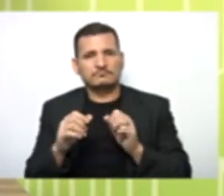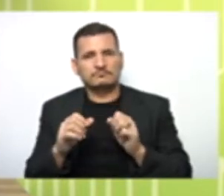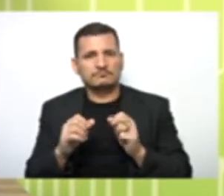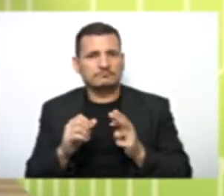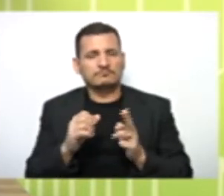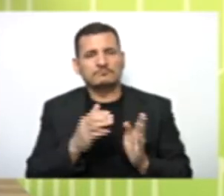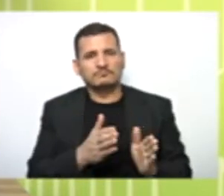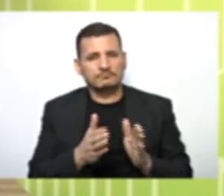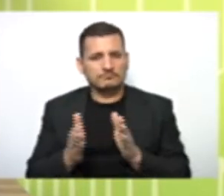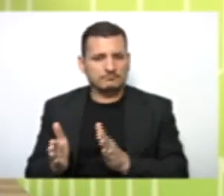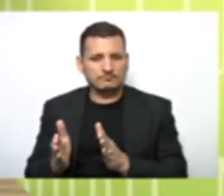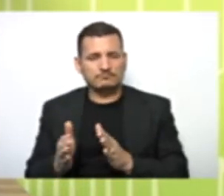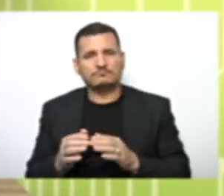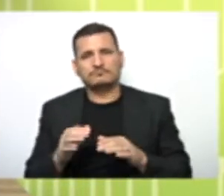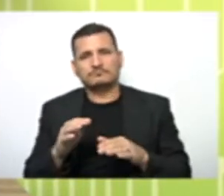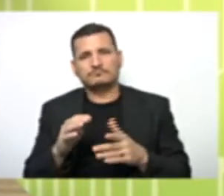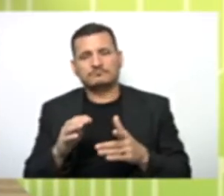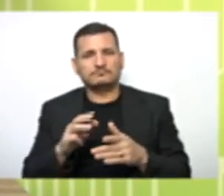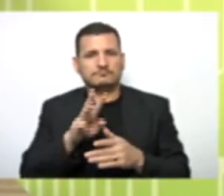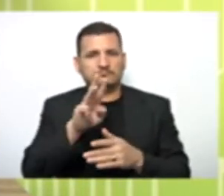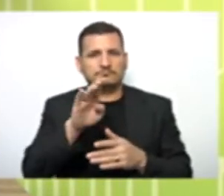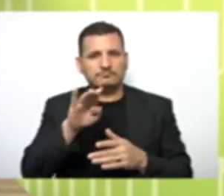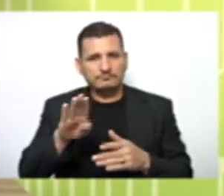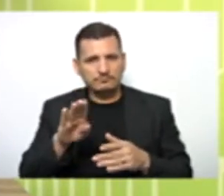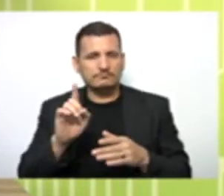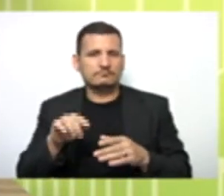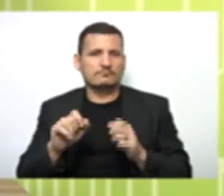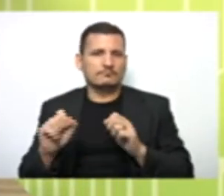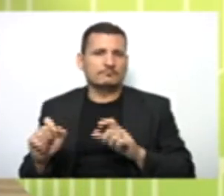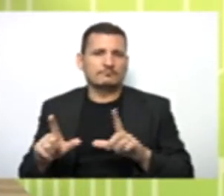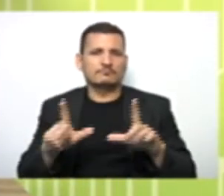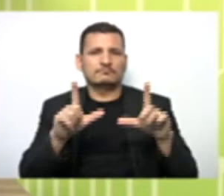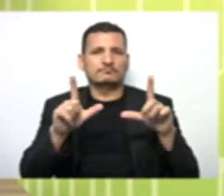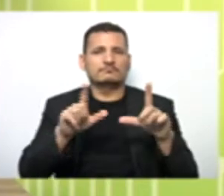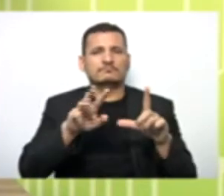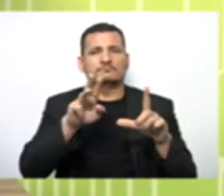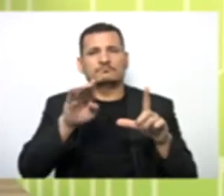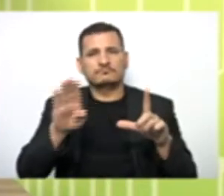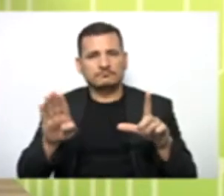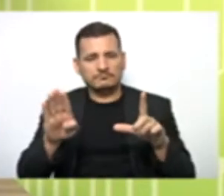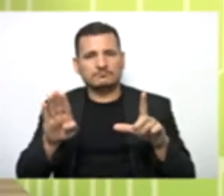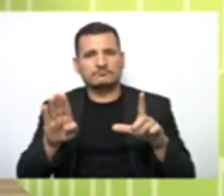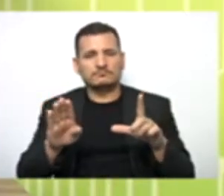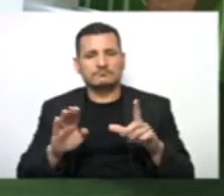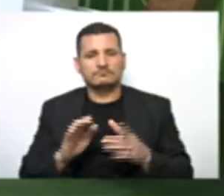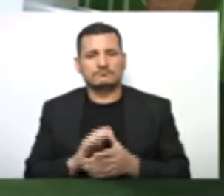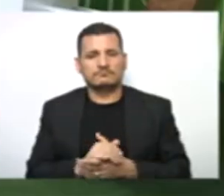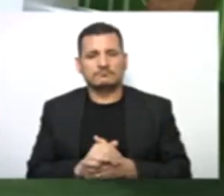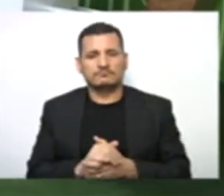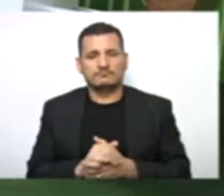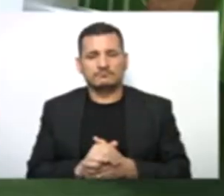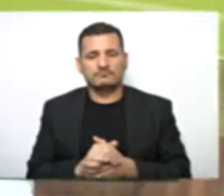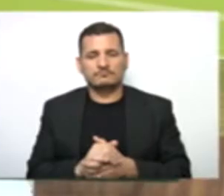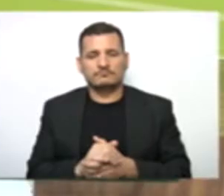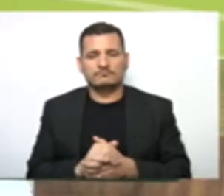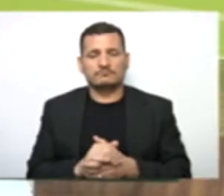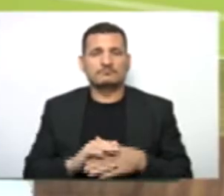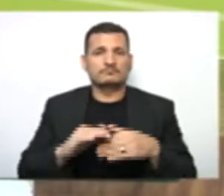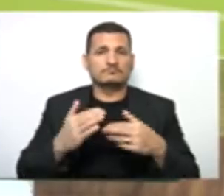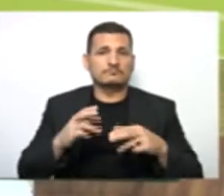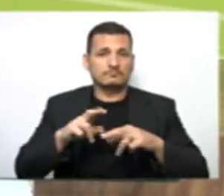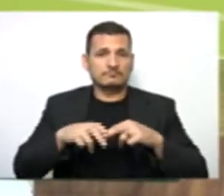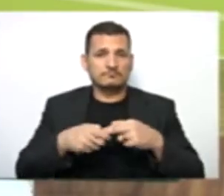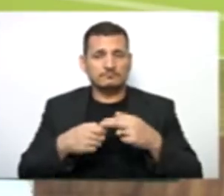que é, por exemplo, na navegação web, abrir uma página web. E por aí vai. Exatamente. Então, por isso, às vezes, quando vocês